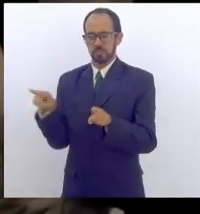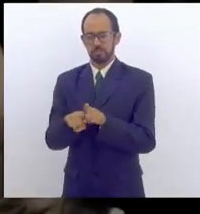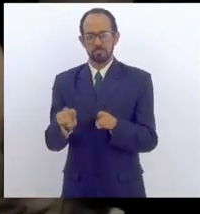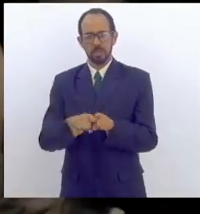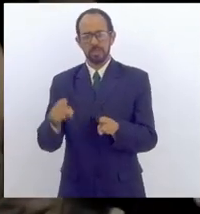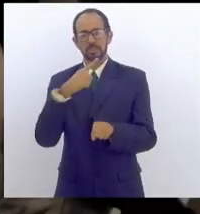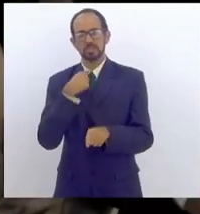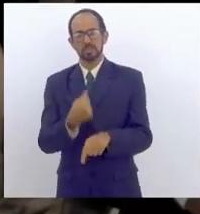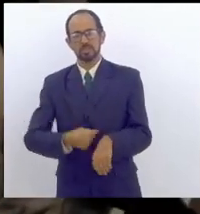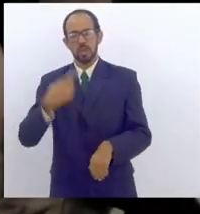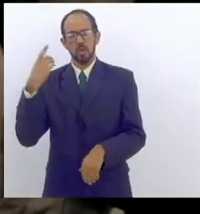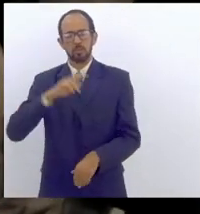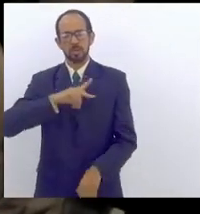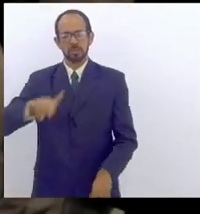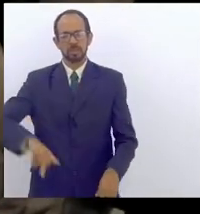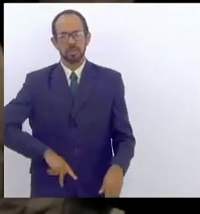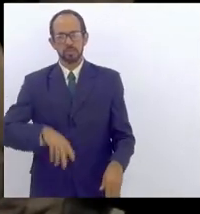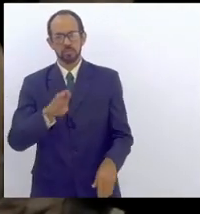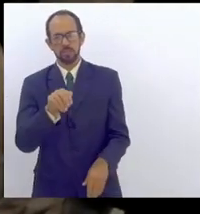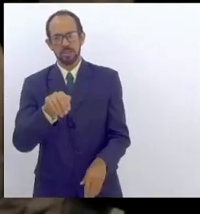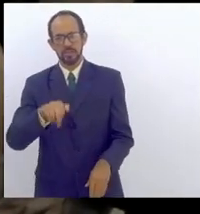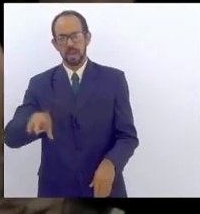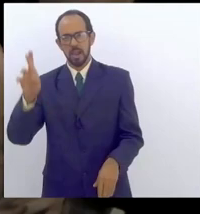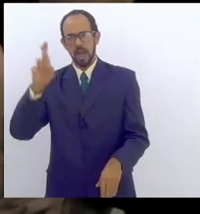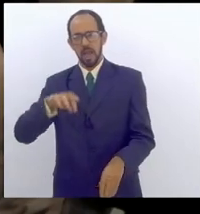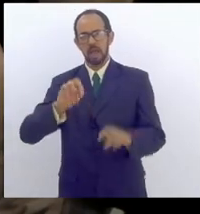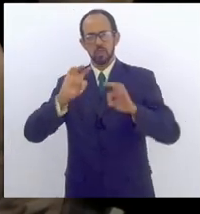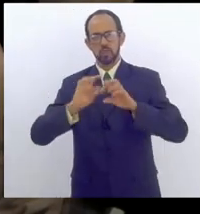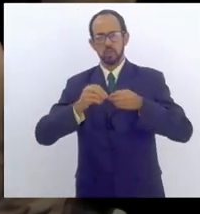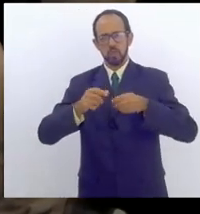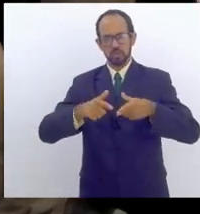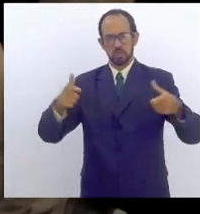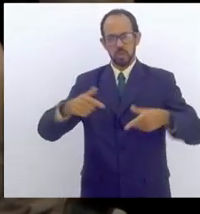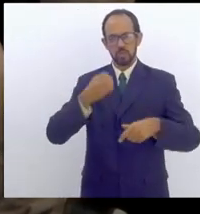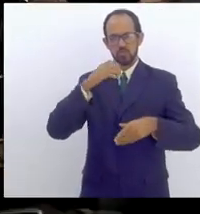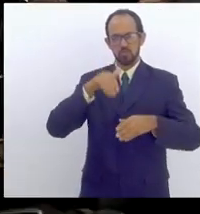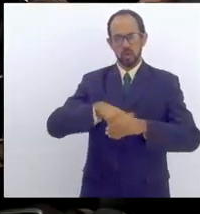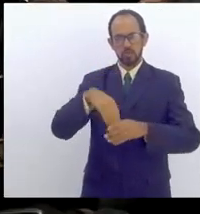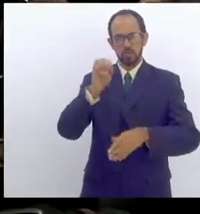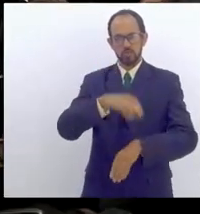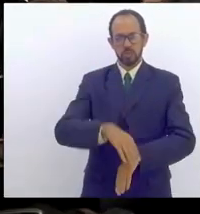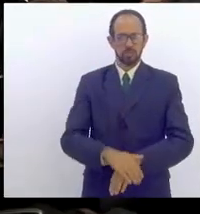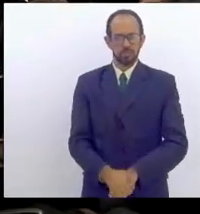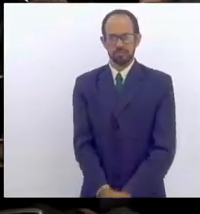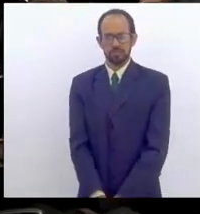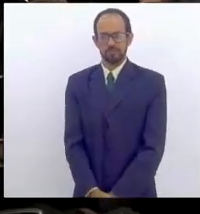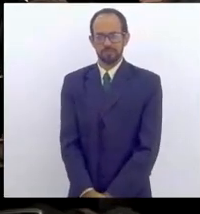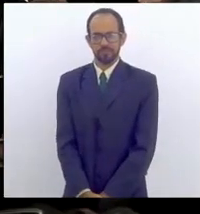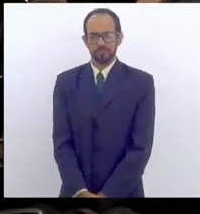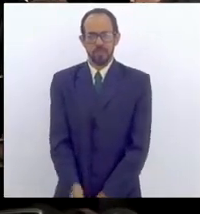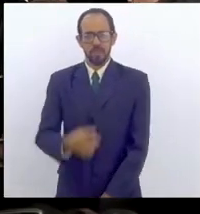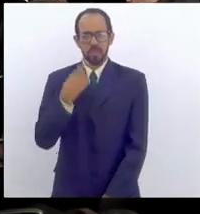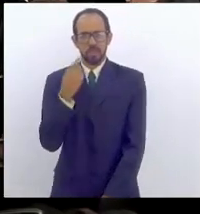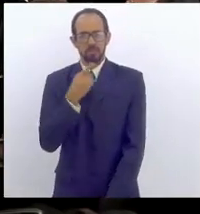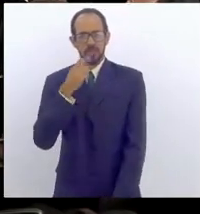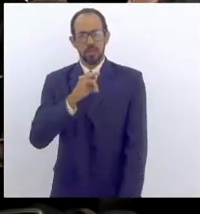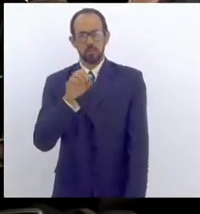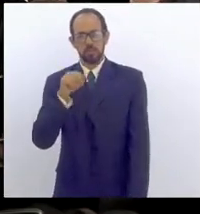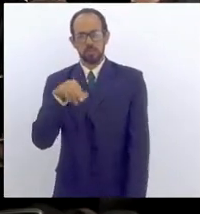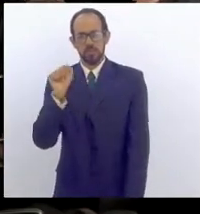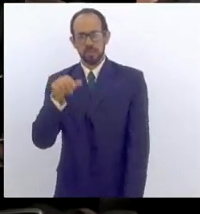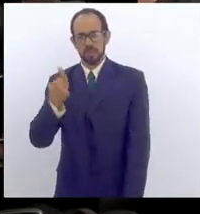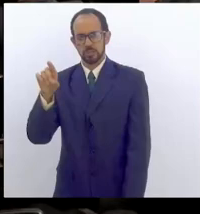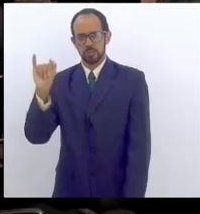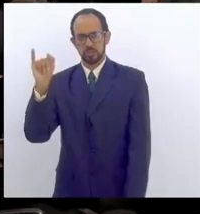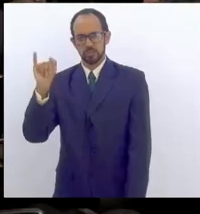aos novos membros da mesa diretora toda a sorte do mundo. Voto sim. Deputado Tandy Vieira vota